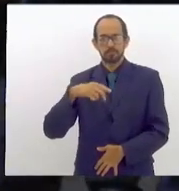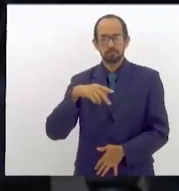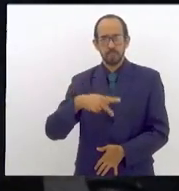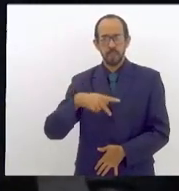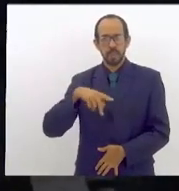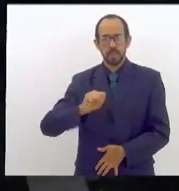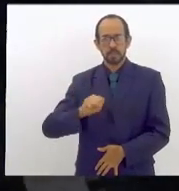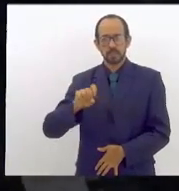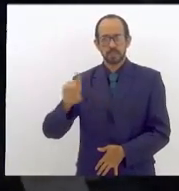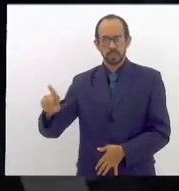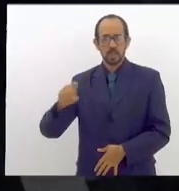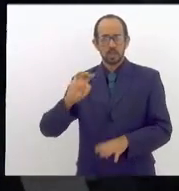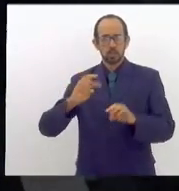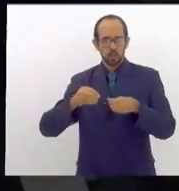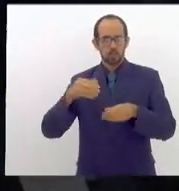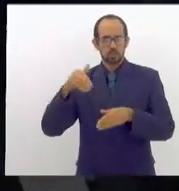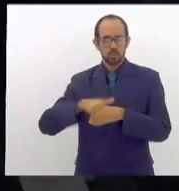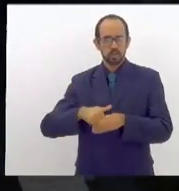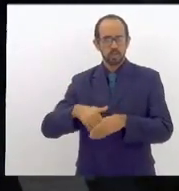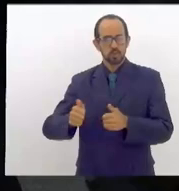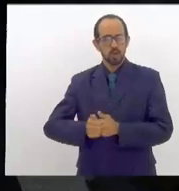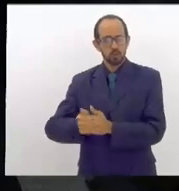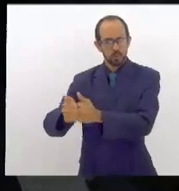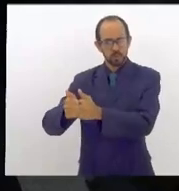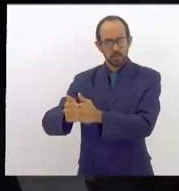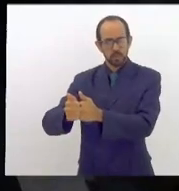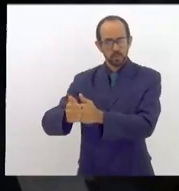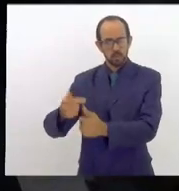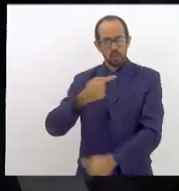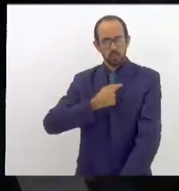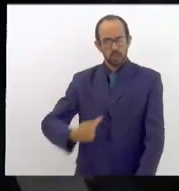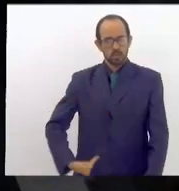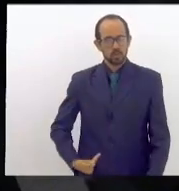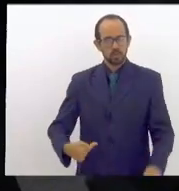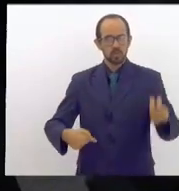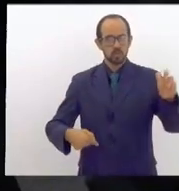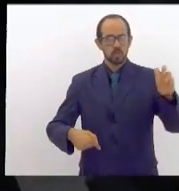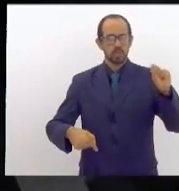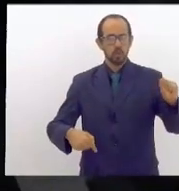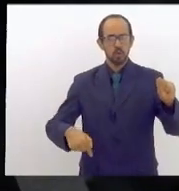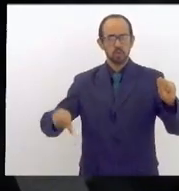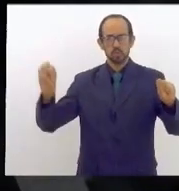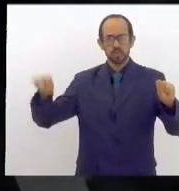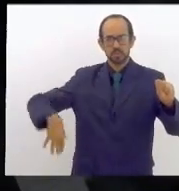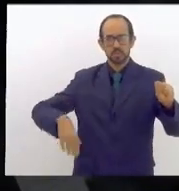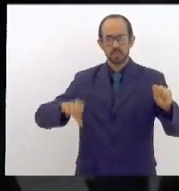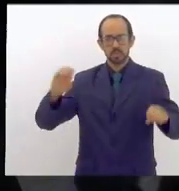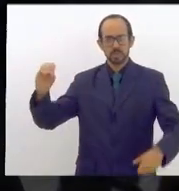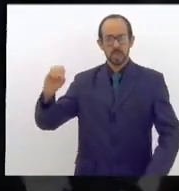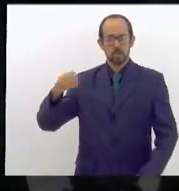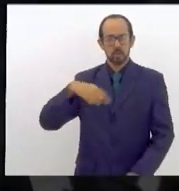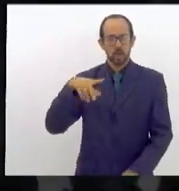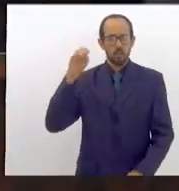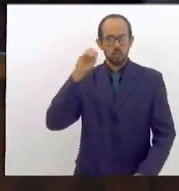favoráveis ao Governador Cláudio Castro 58 sim e zero não